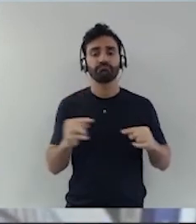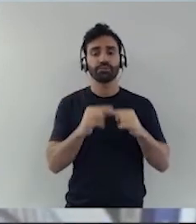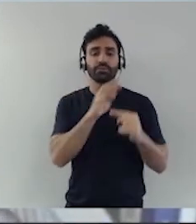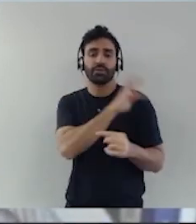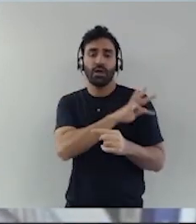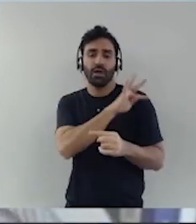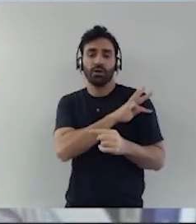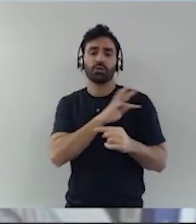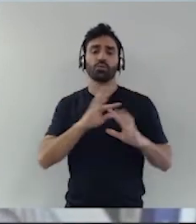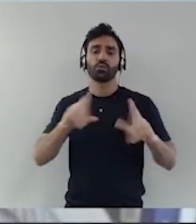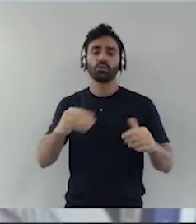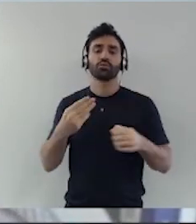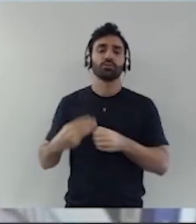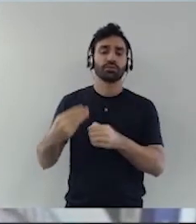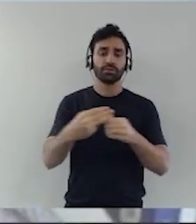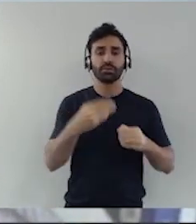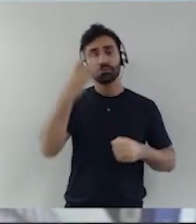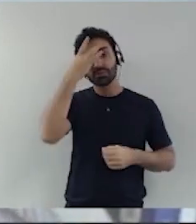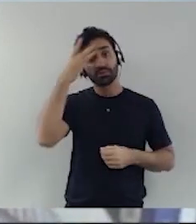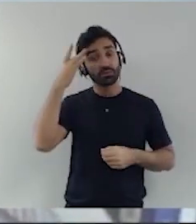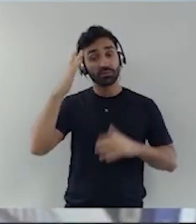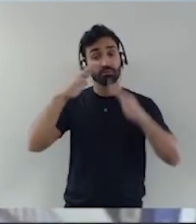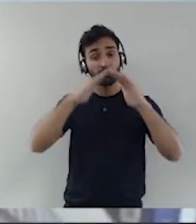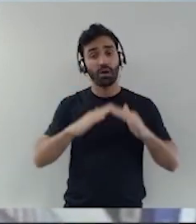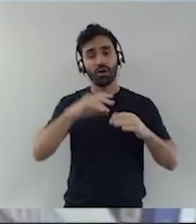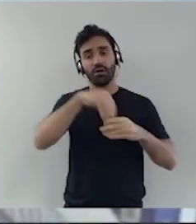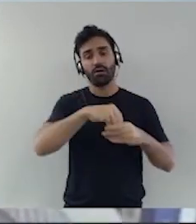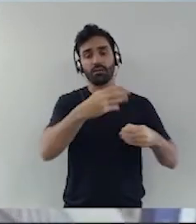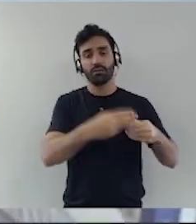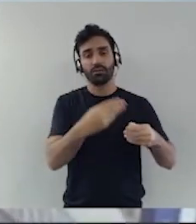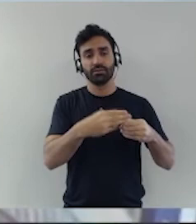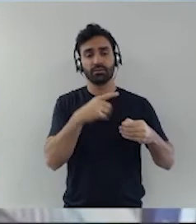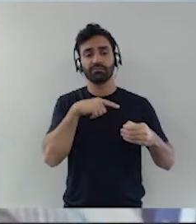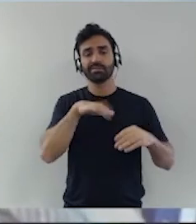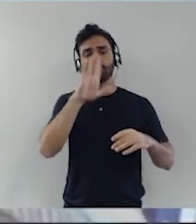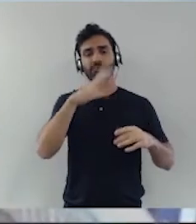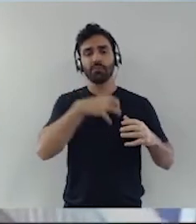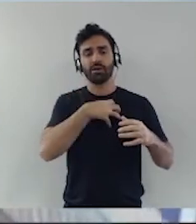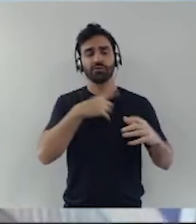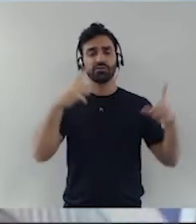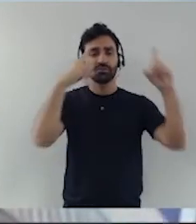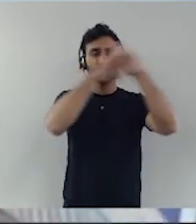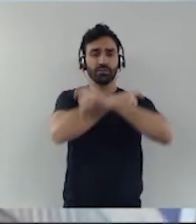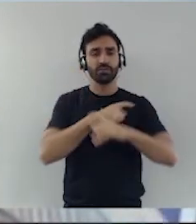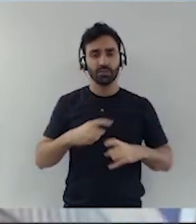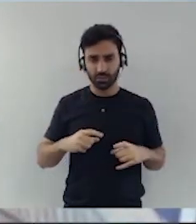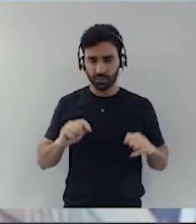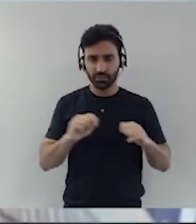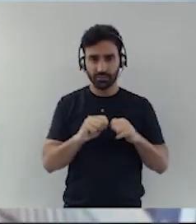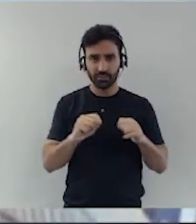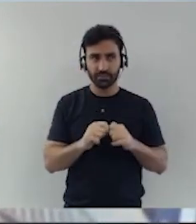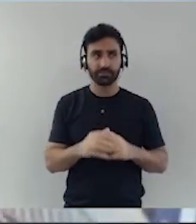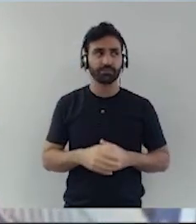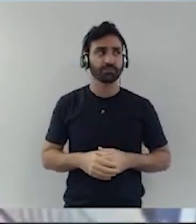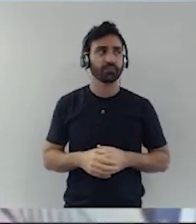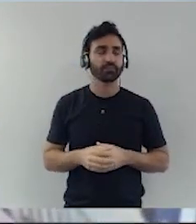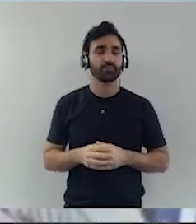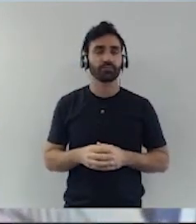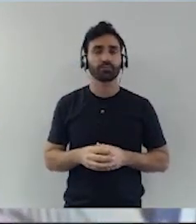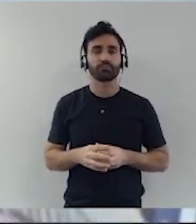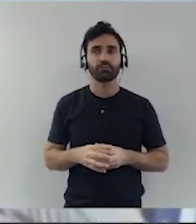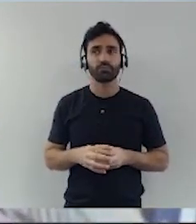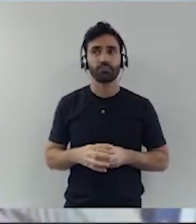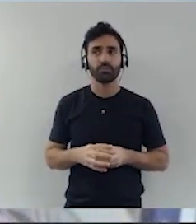aos municípios, né, onde as pessoas moram e que têm a maior dificuldade de realização desses fins. E